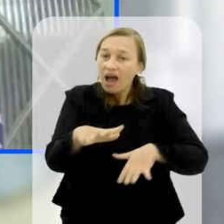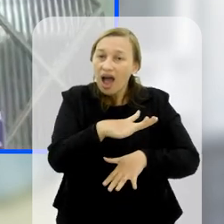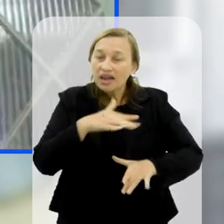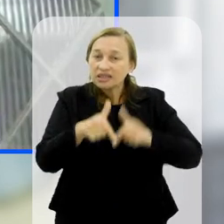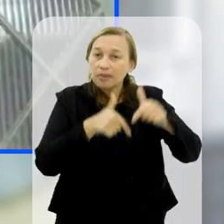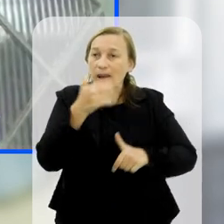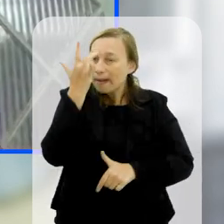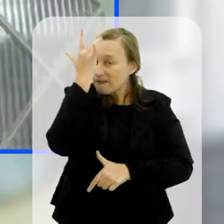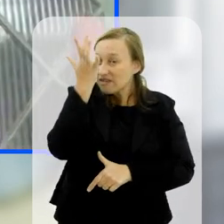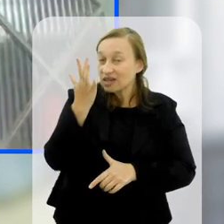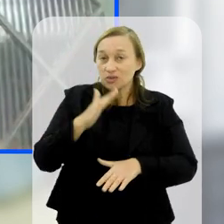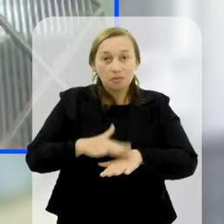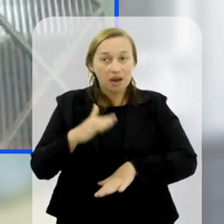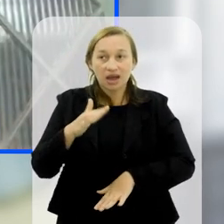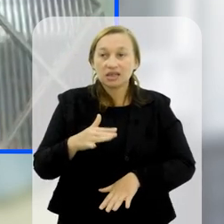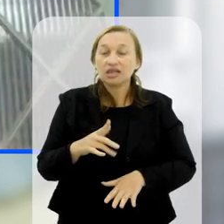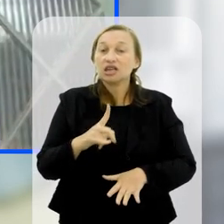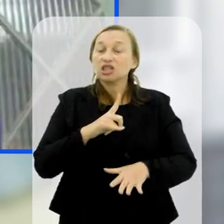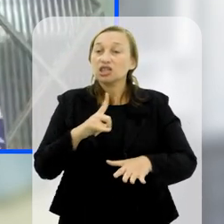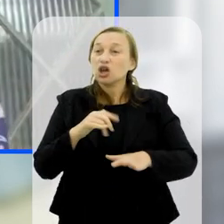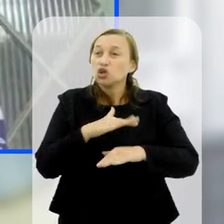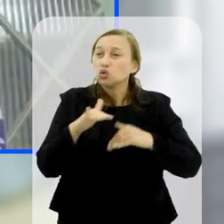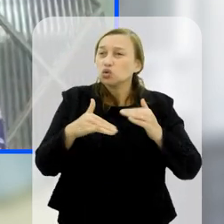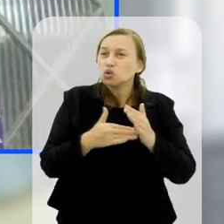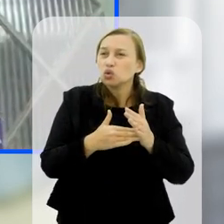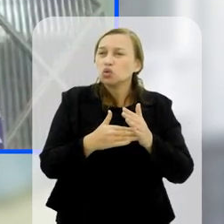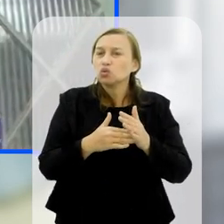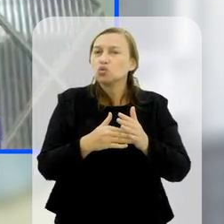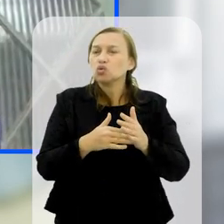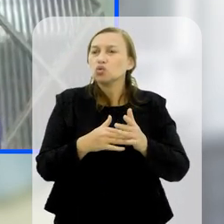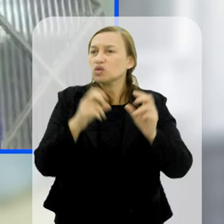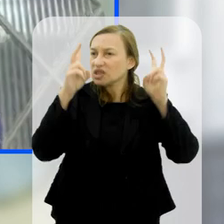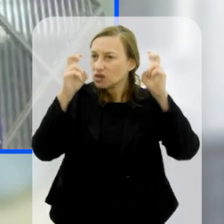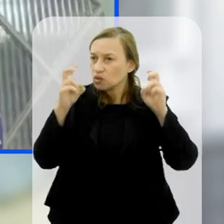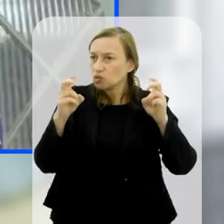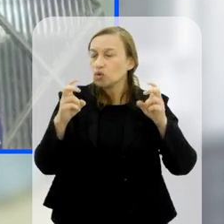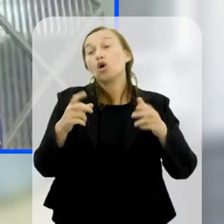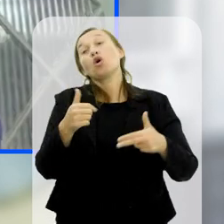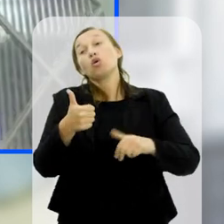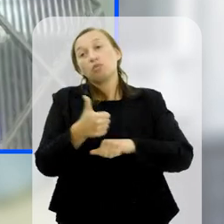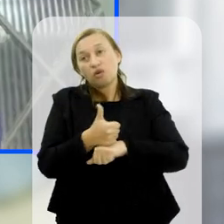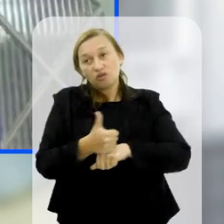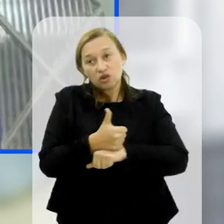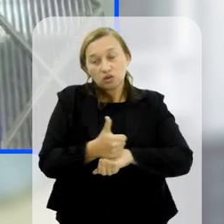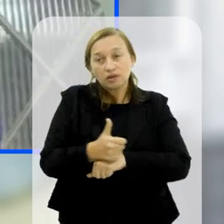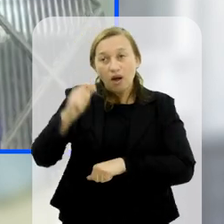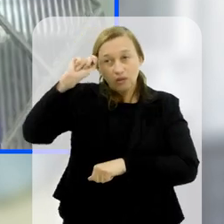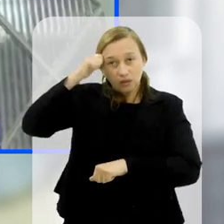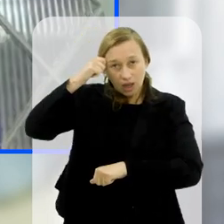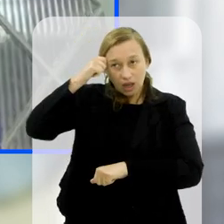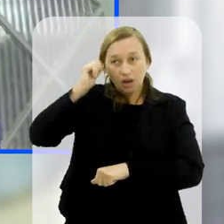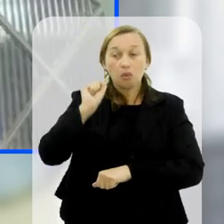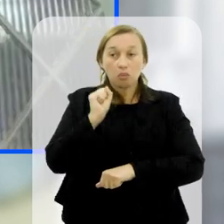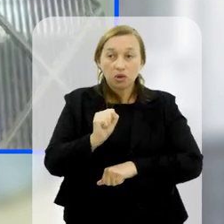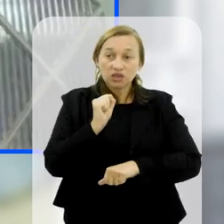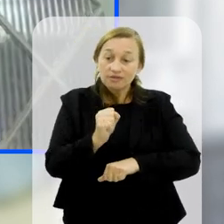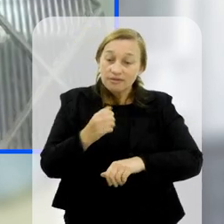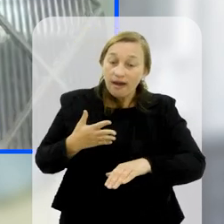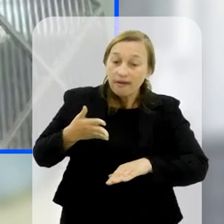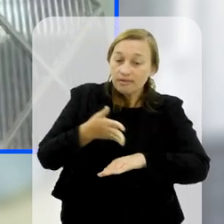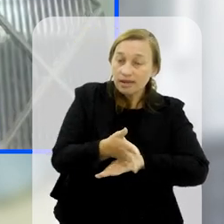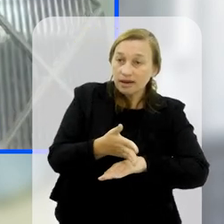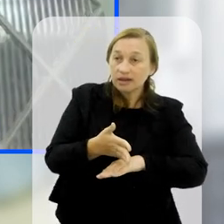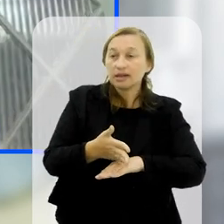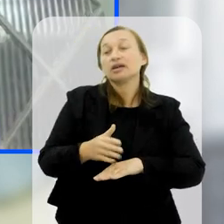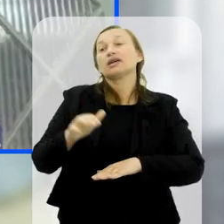ser mais fácil frente a todas as questões que um profissional negro pode passar dentro do mercado, dentro desse espaço da arte, mesmo